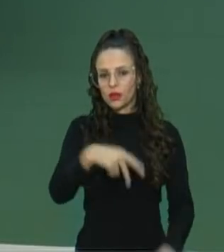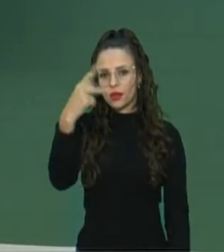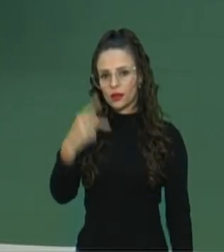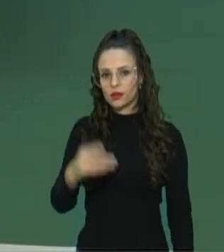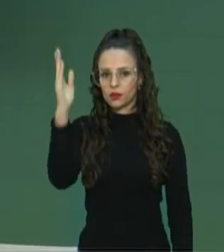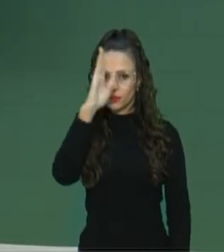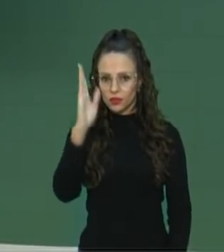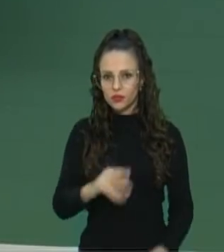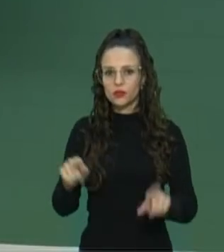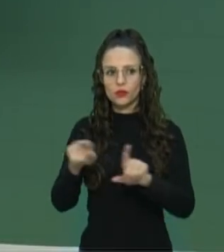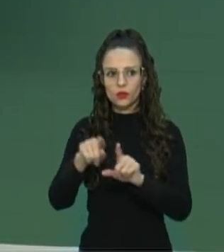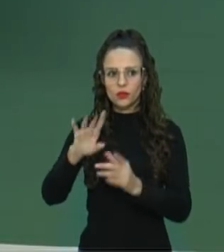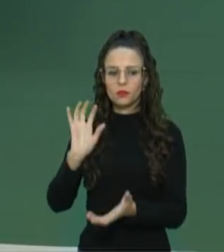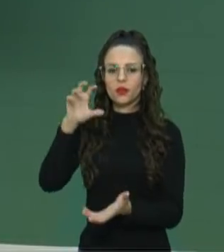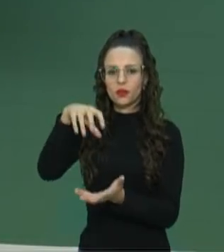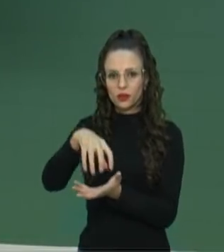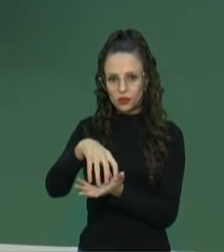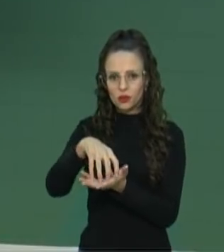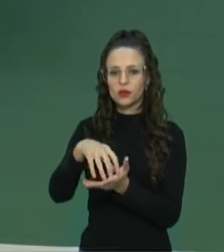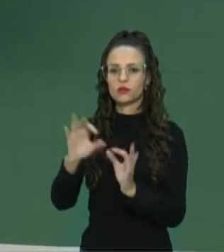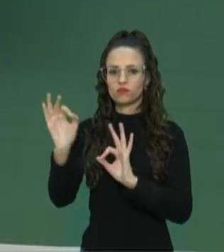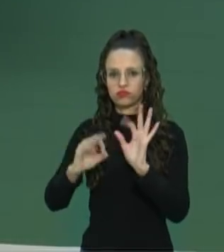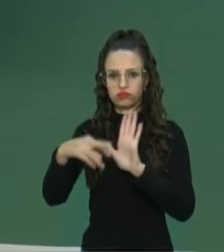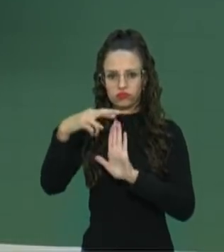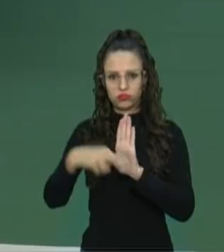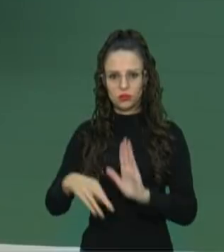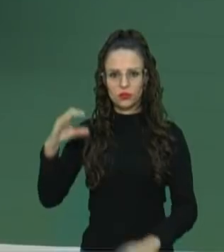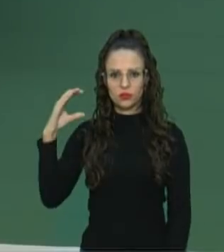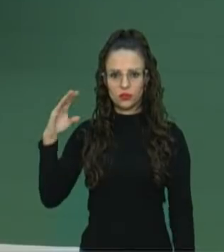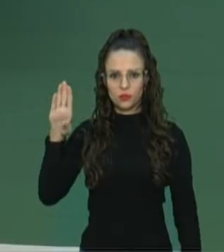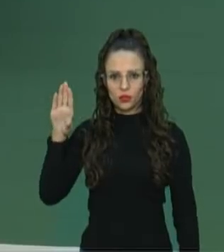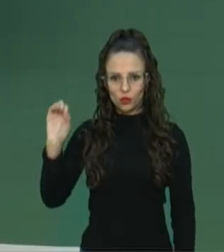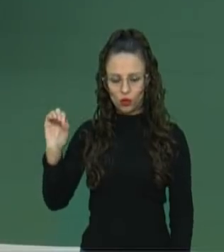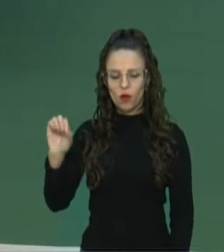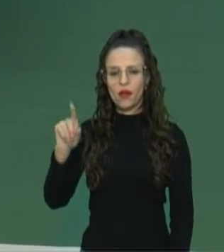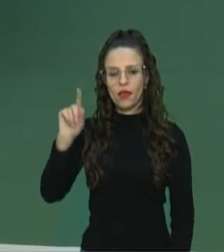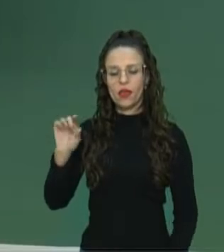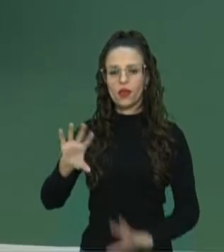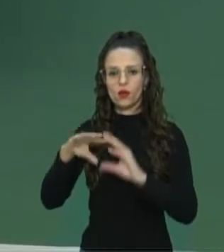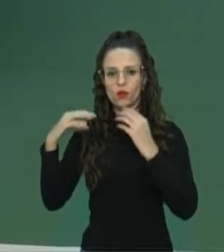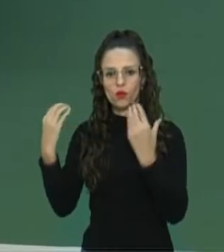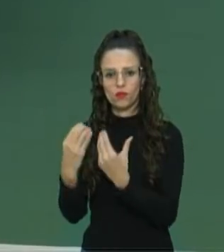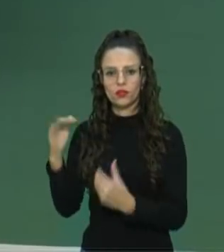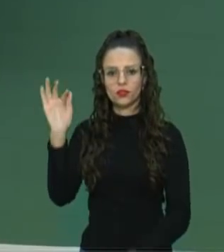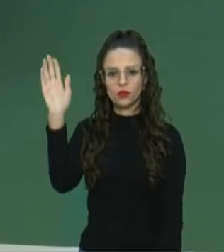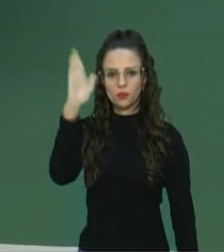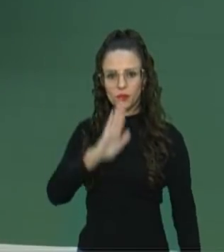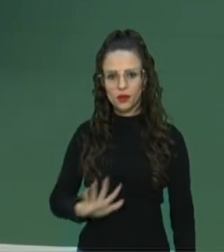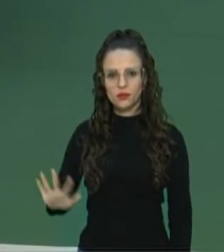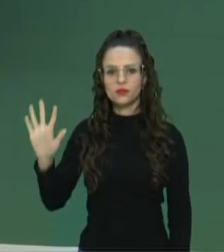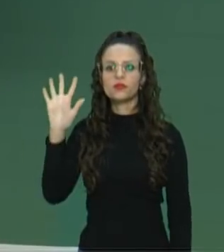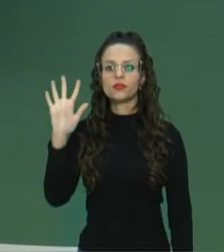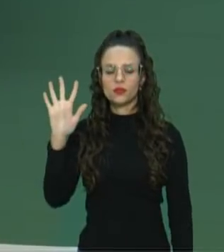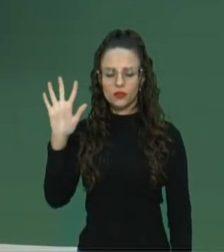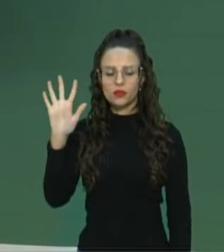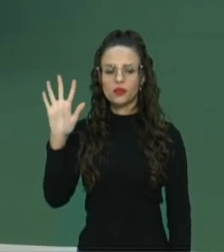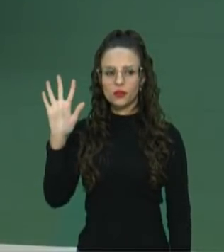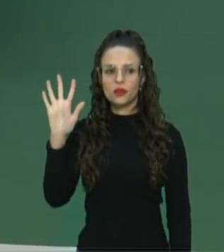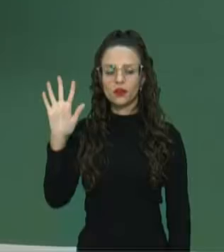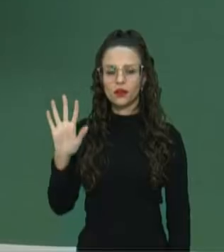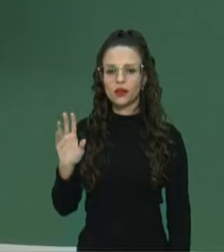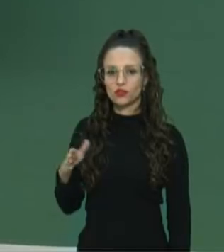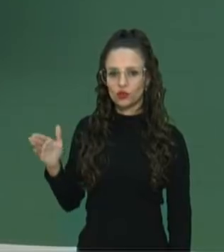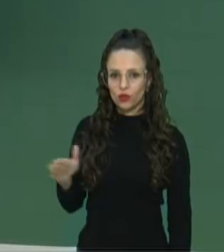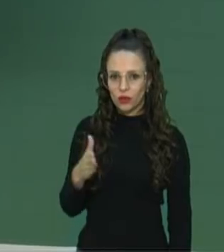Brasil temos a entidade que regulamenta a orientação, que é a CBO, que é a Confederação Brasileira de Orientação, criada em 1999, né? Então